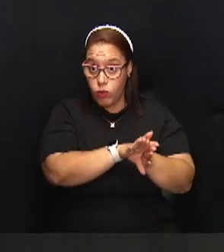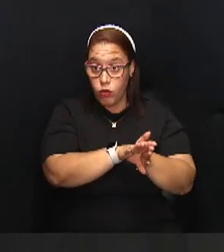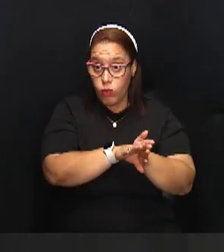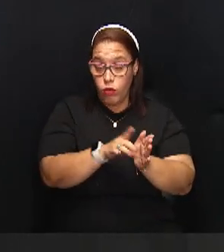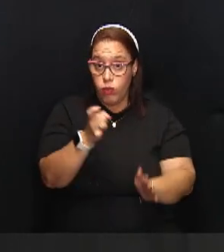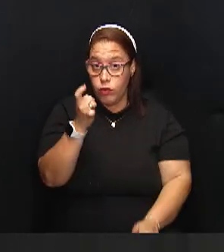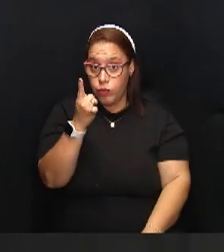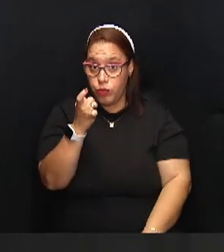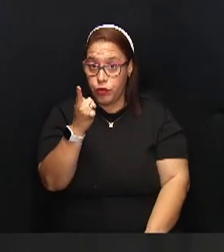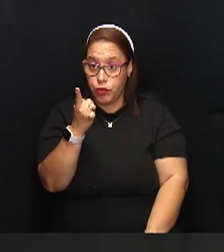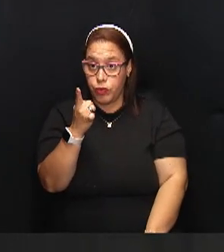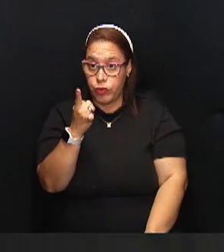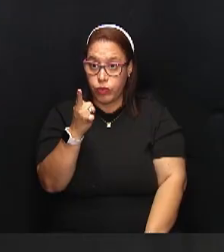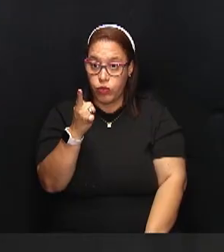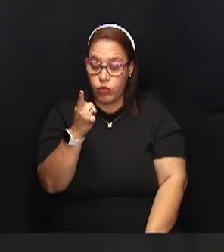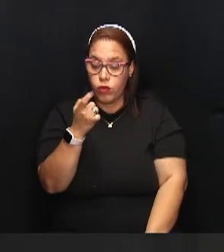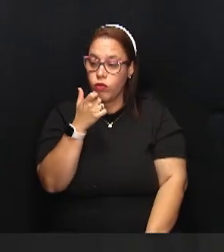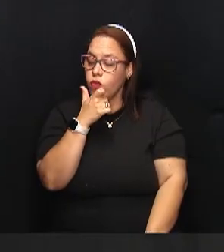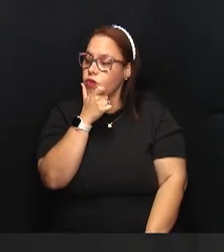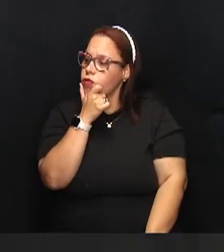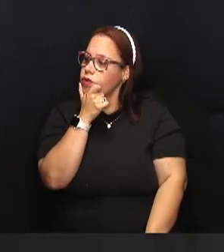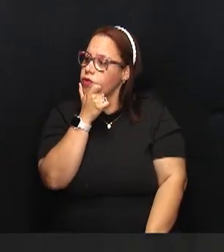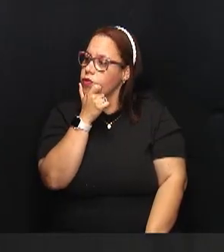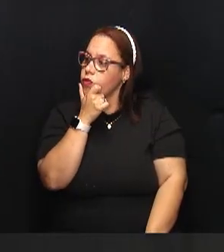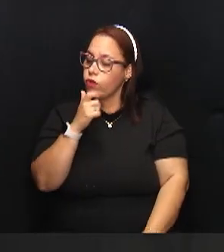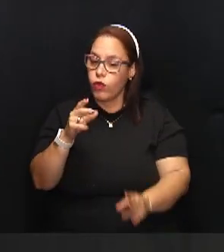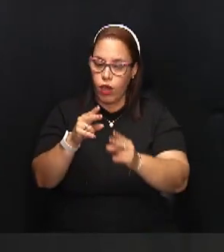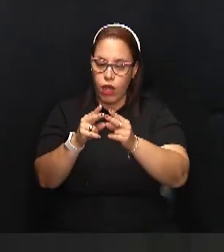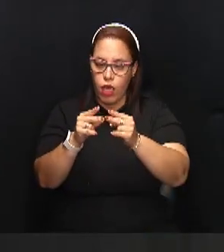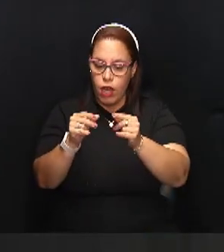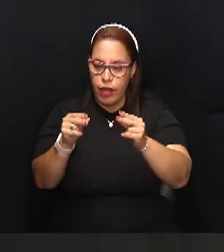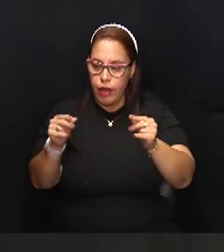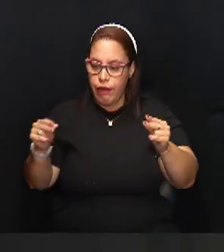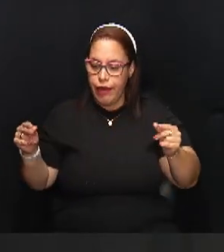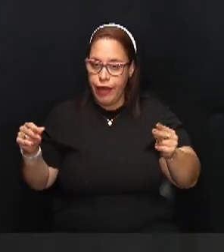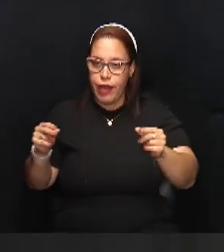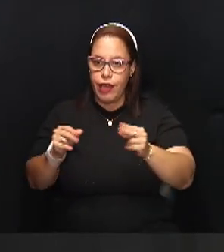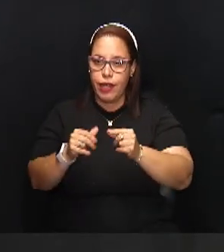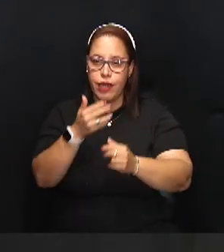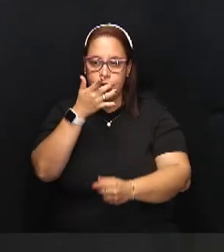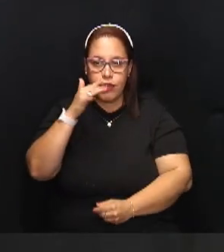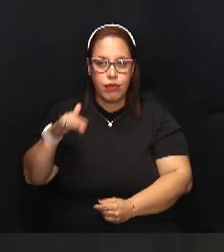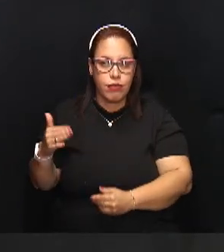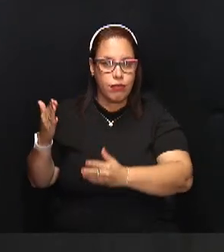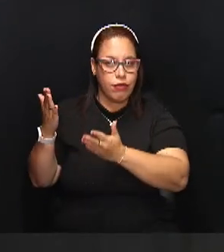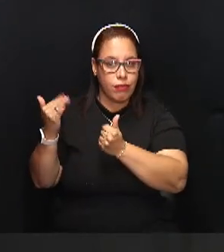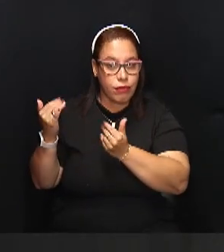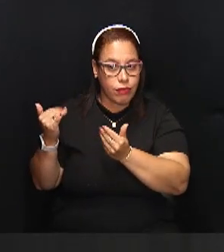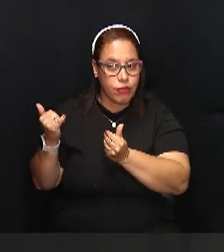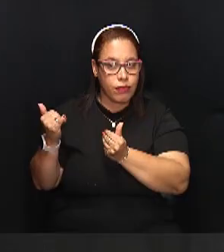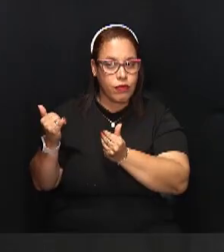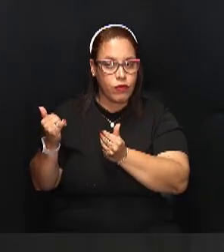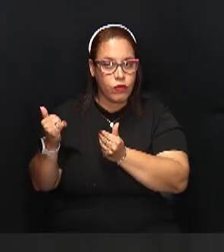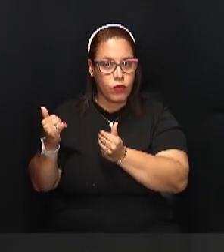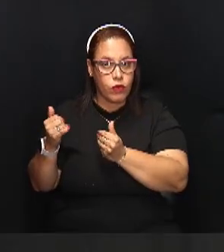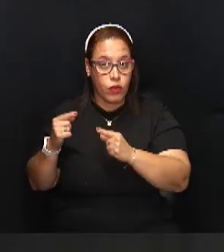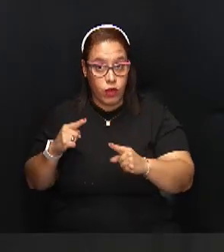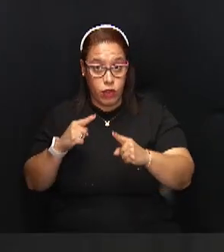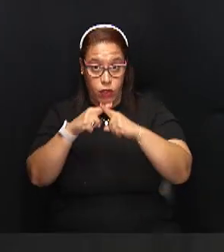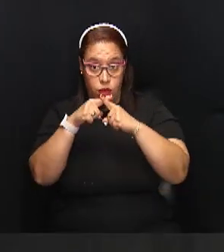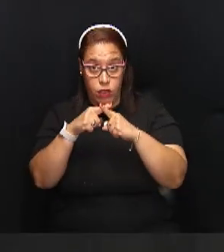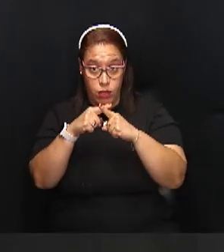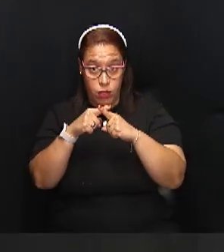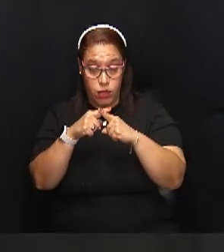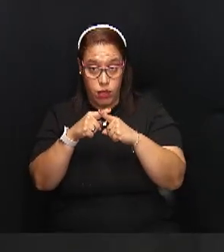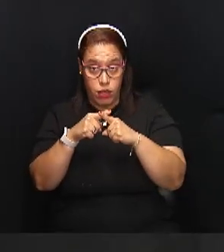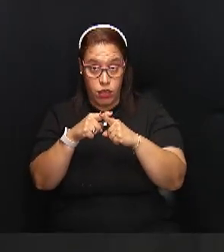das demandas foi a areia, para que as crianças, os jovens, os atletas de